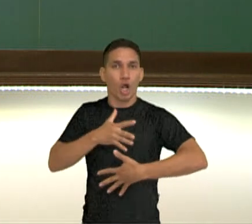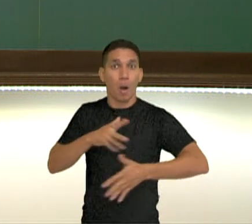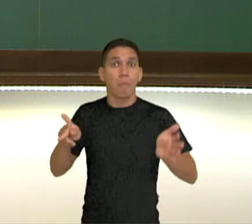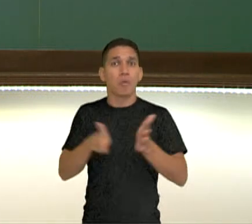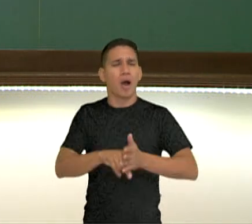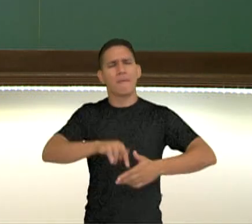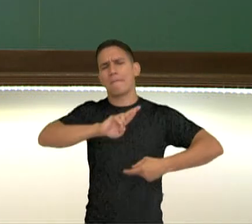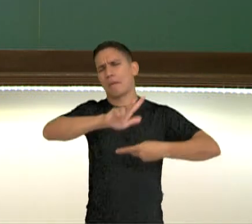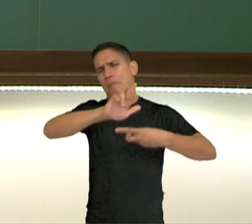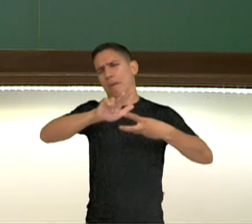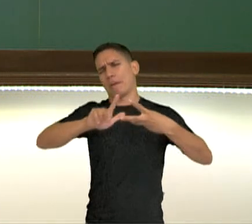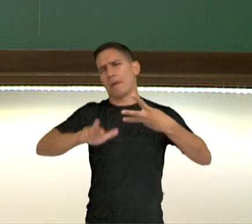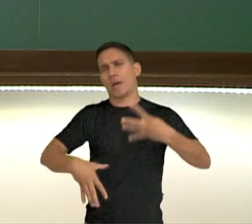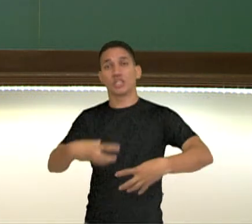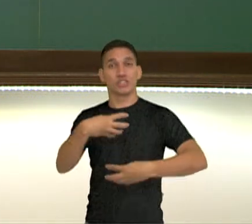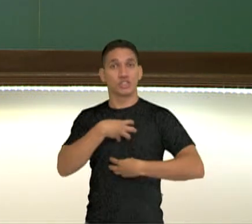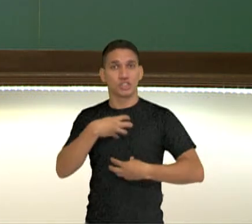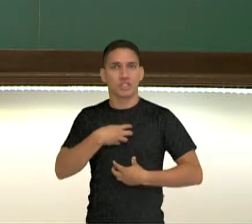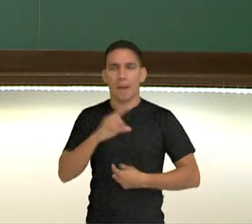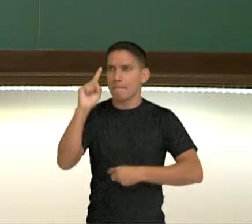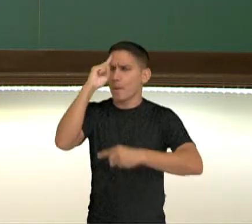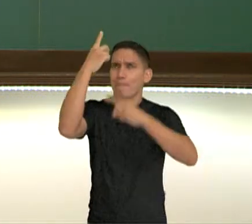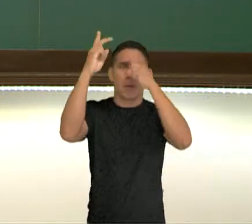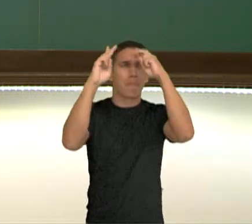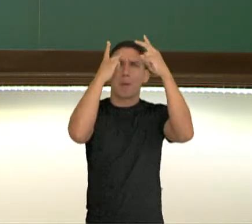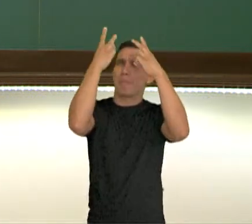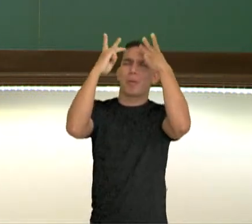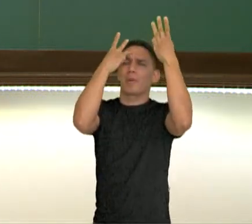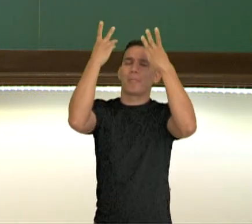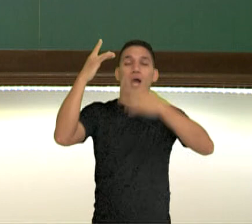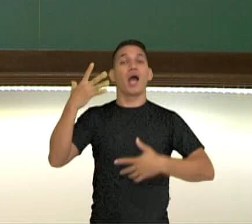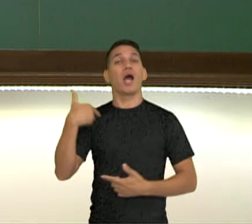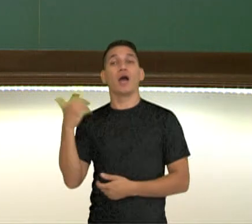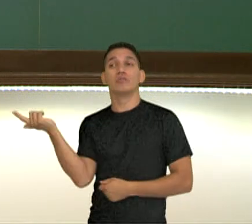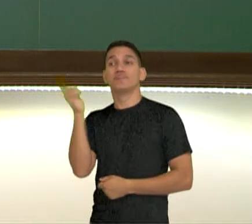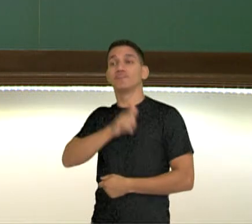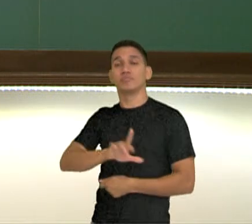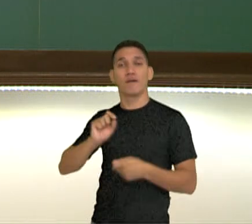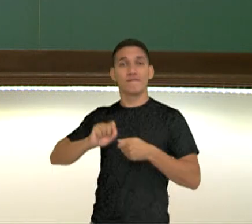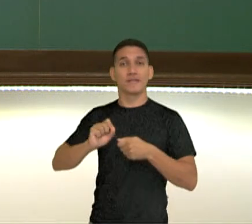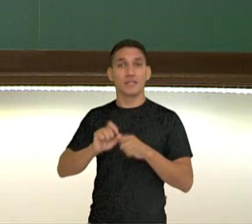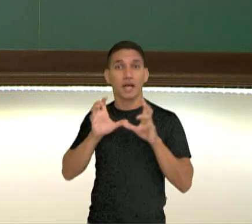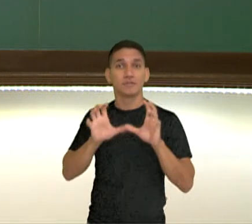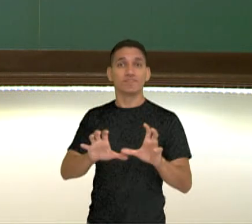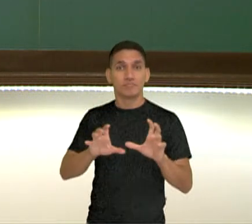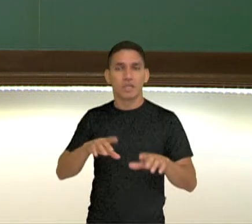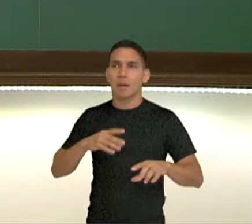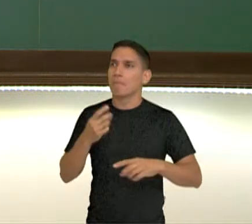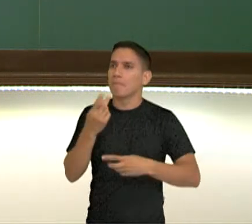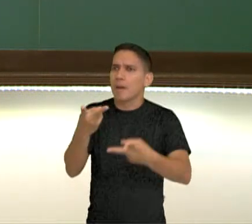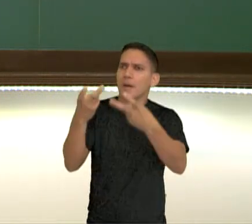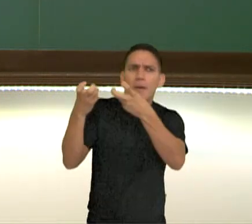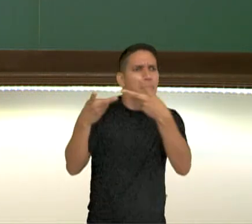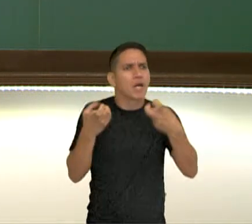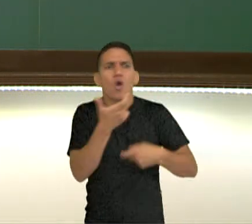múltiplas possibilidades e crie um som a minha ideia vem eu exploro com outra capacidade de perceber uma outra